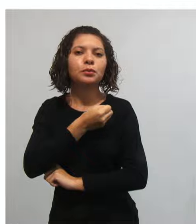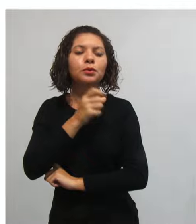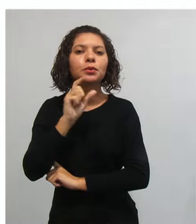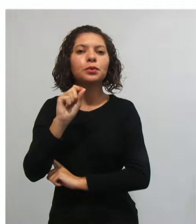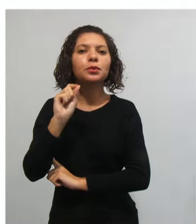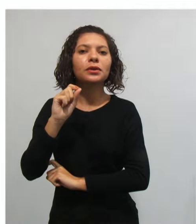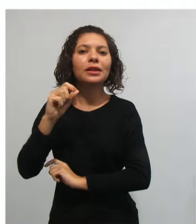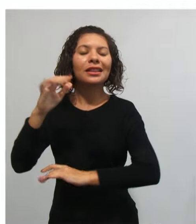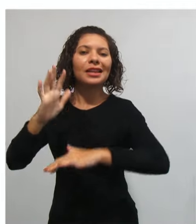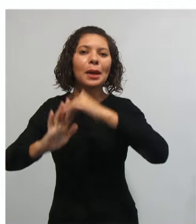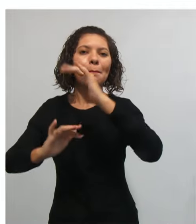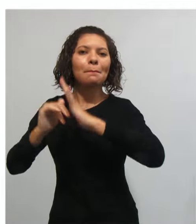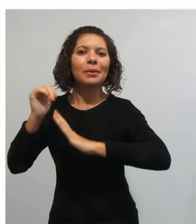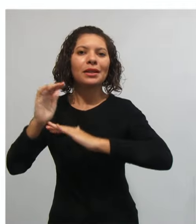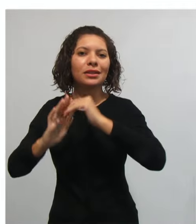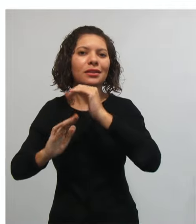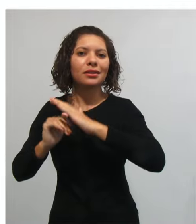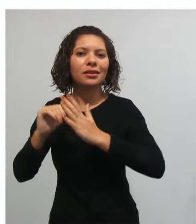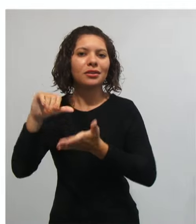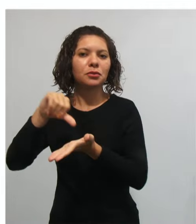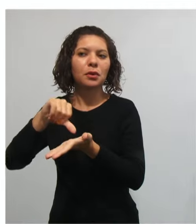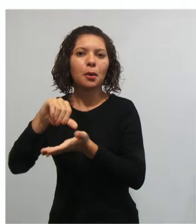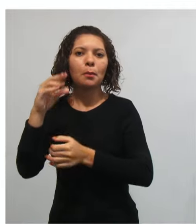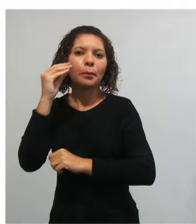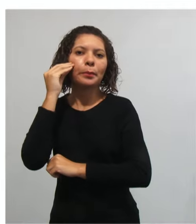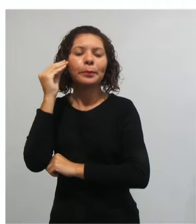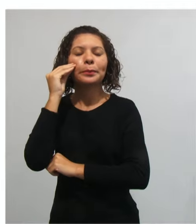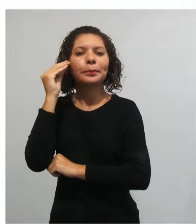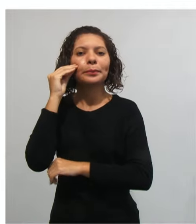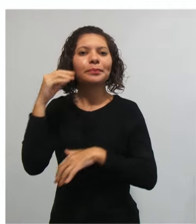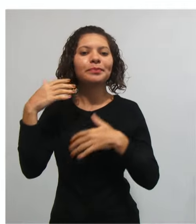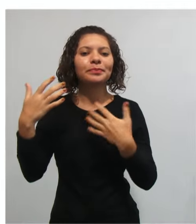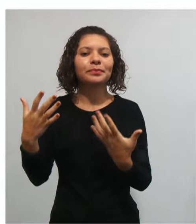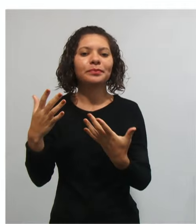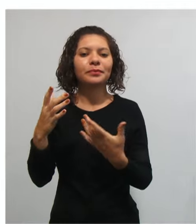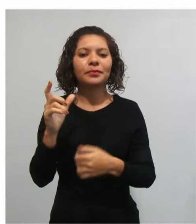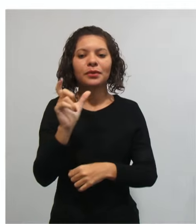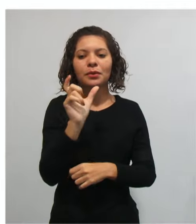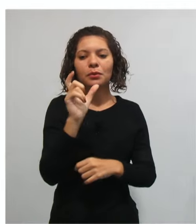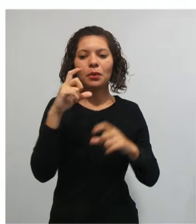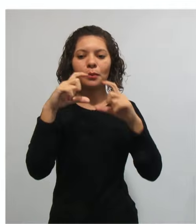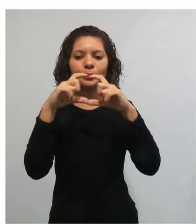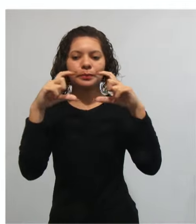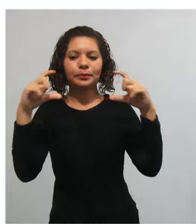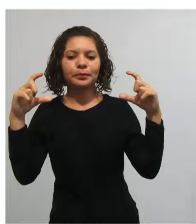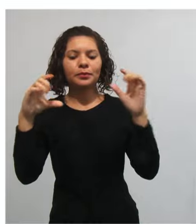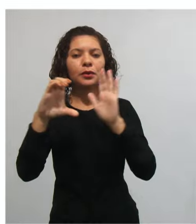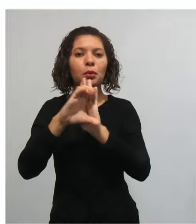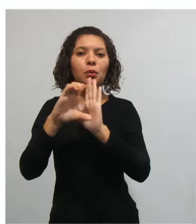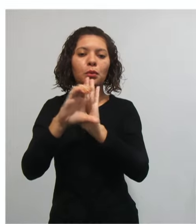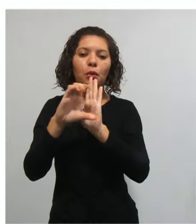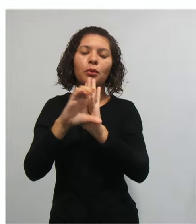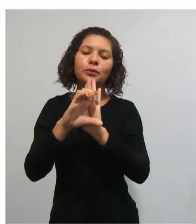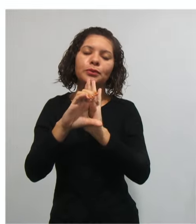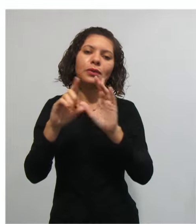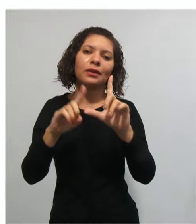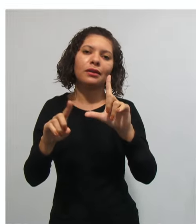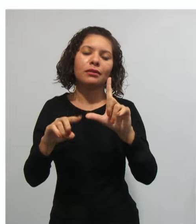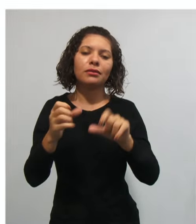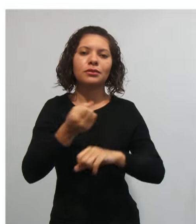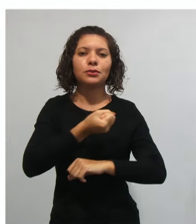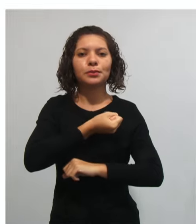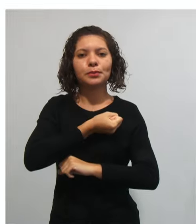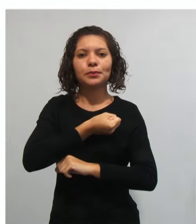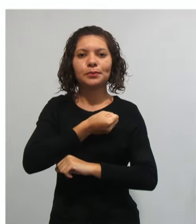sequencial daquela habilidade no campo de experiência então essa aqui é a habilidade um dentro do campo de